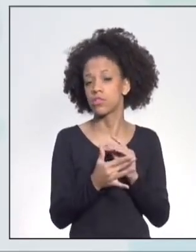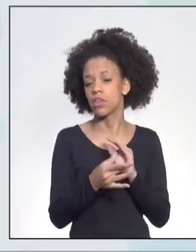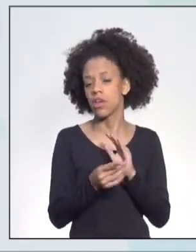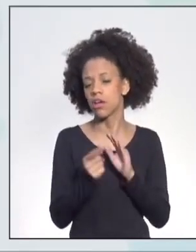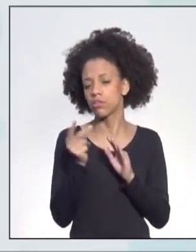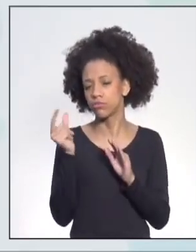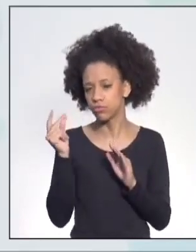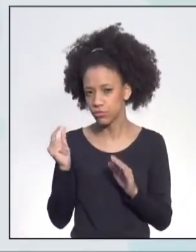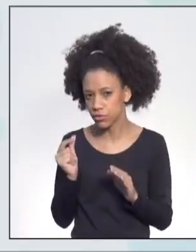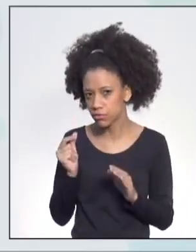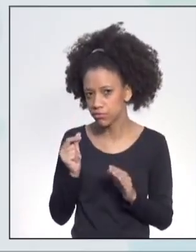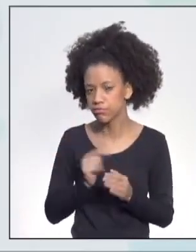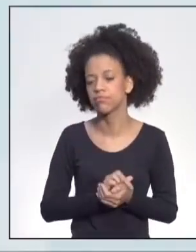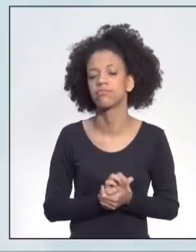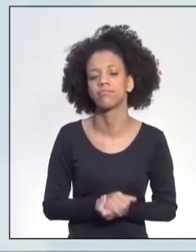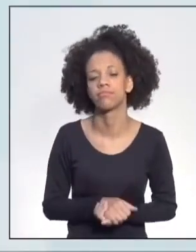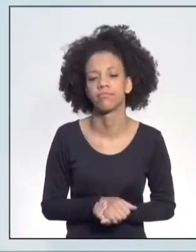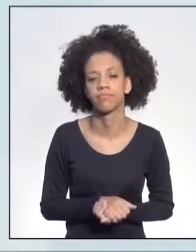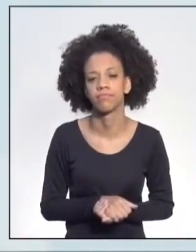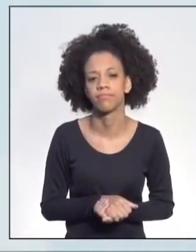antigas.